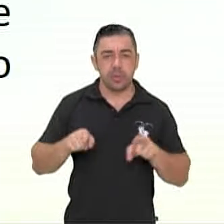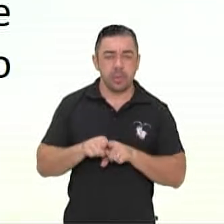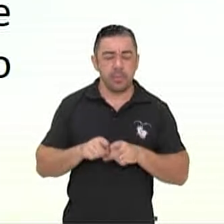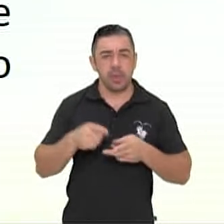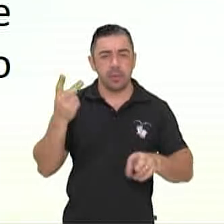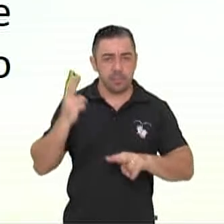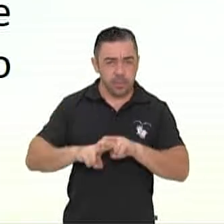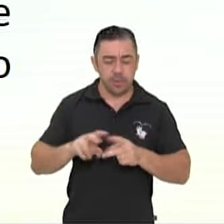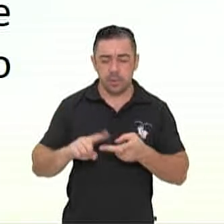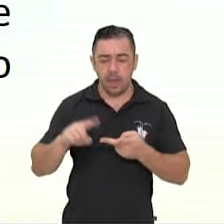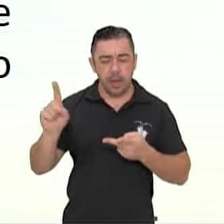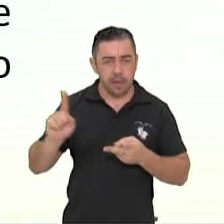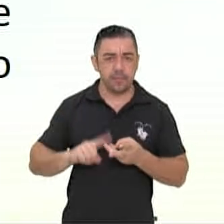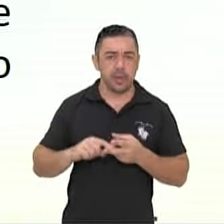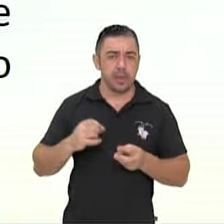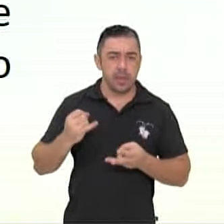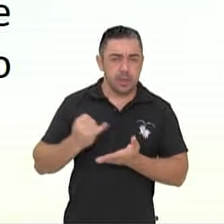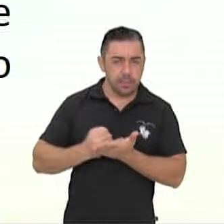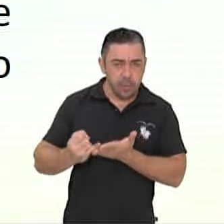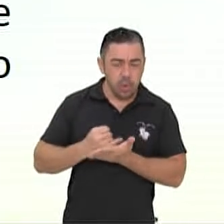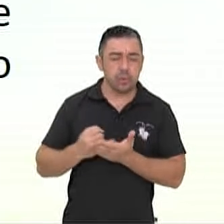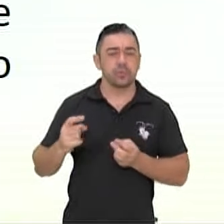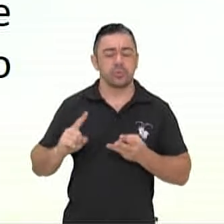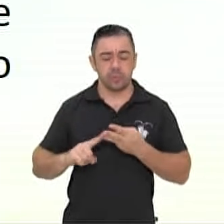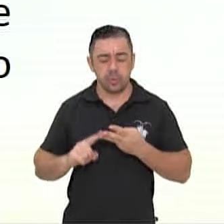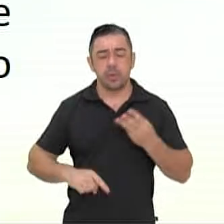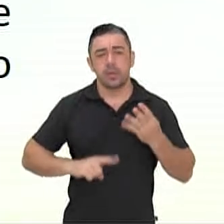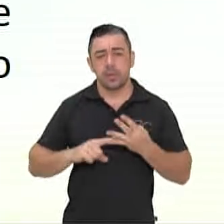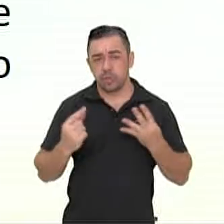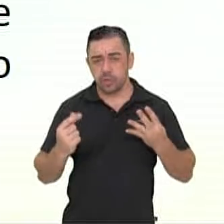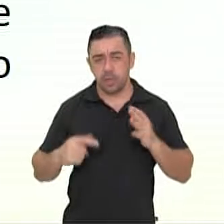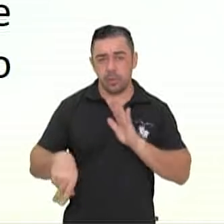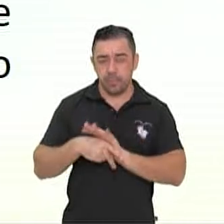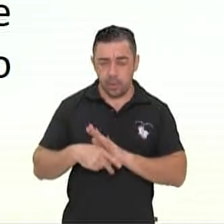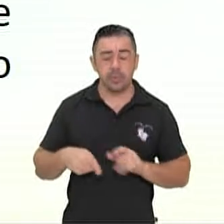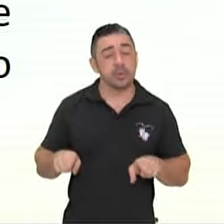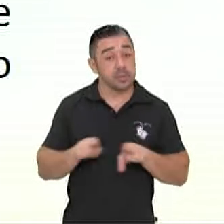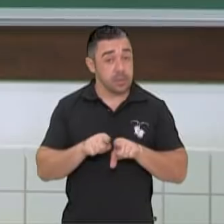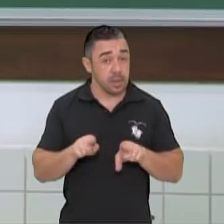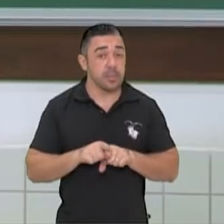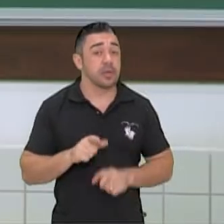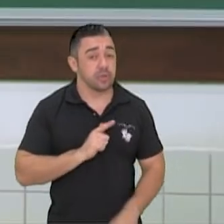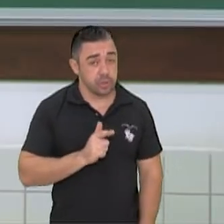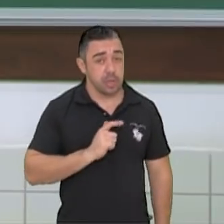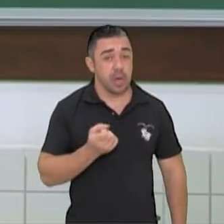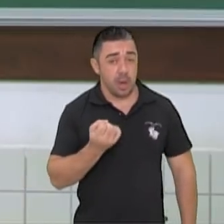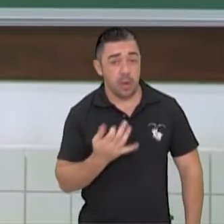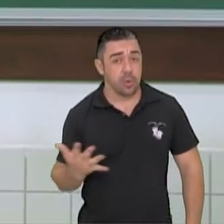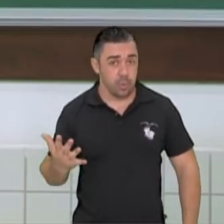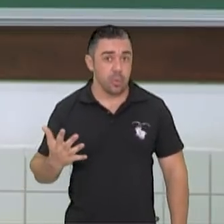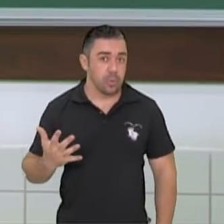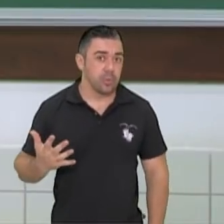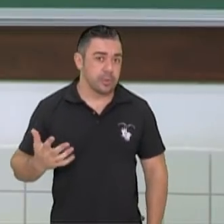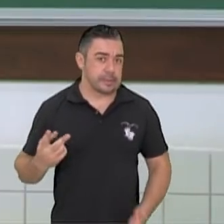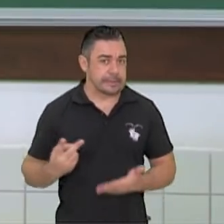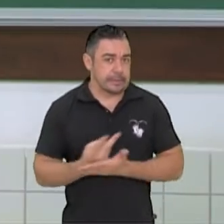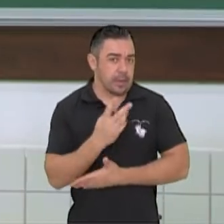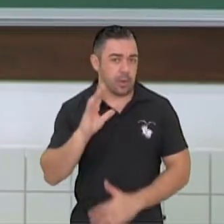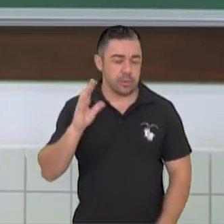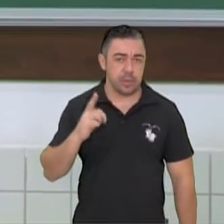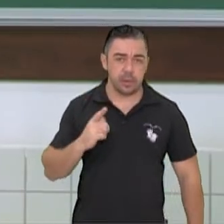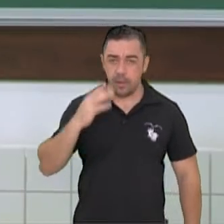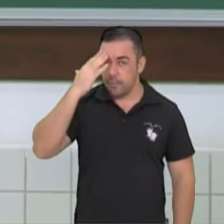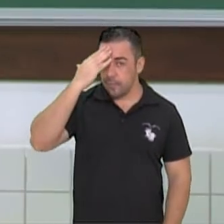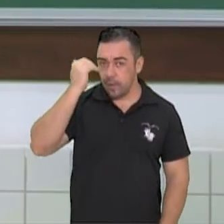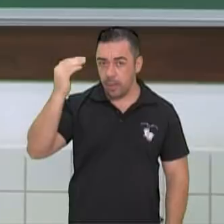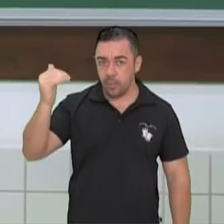penas, cobrava impostos, cunhava sua própria moeda. Inclusive, claro que cometiam alguns determinados excessos. Tem uma, inclusive, muito